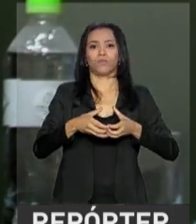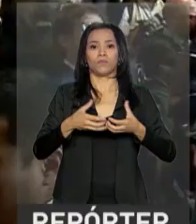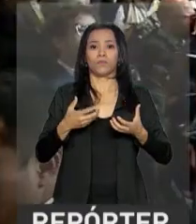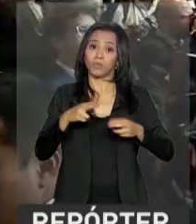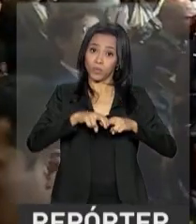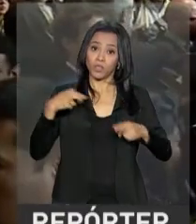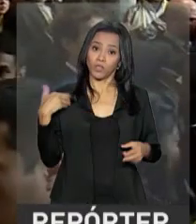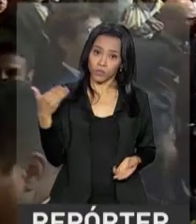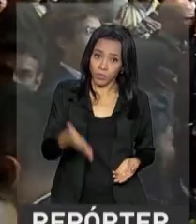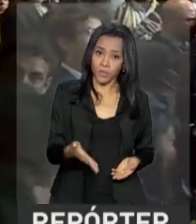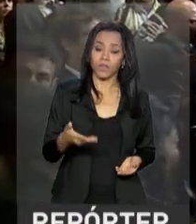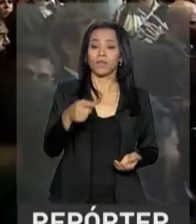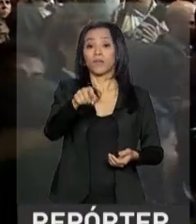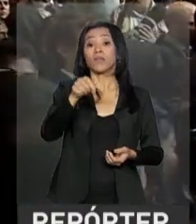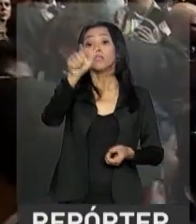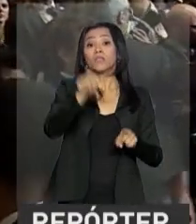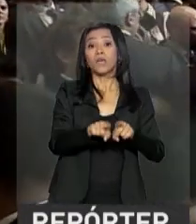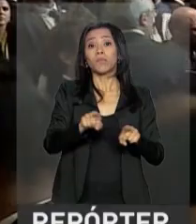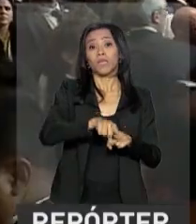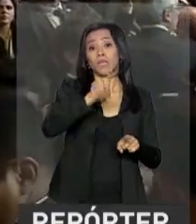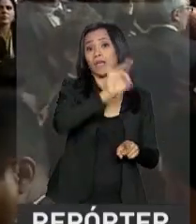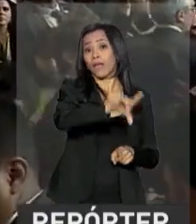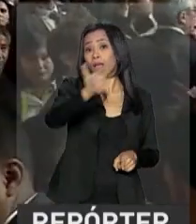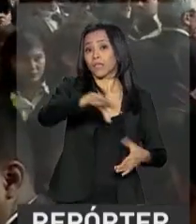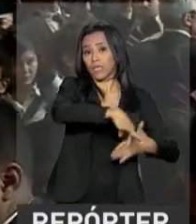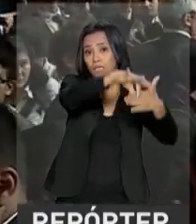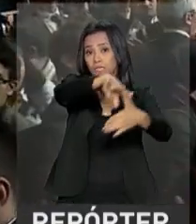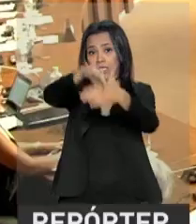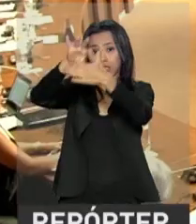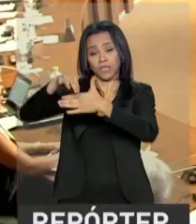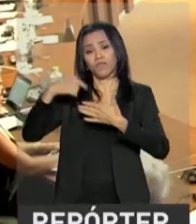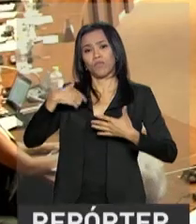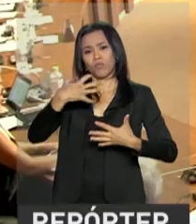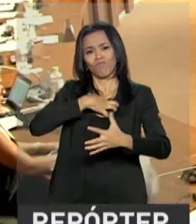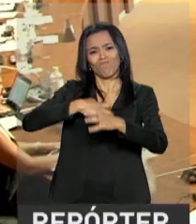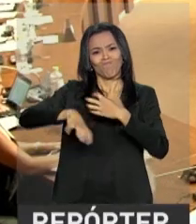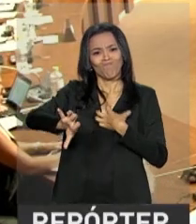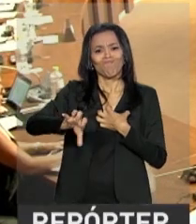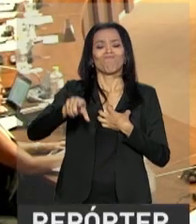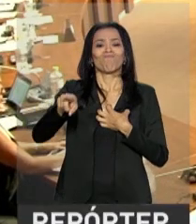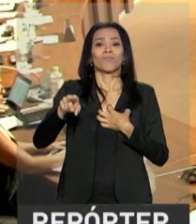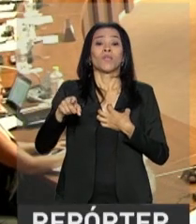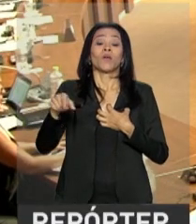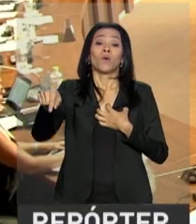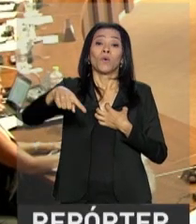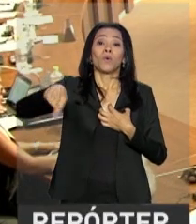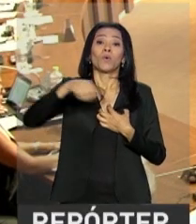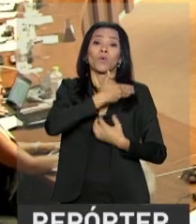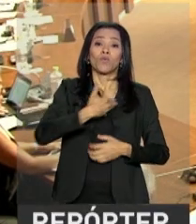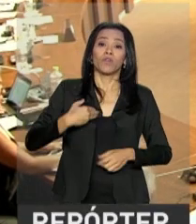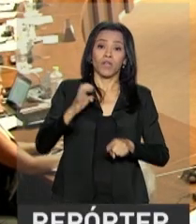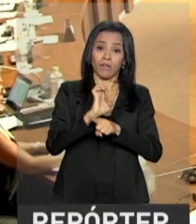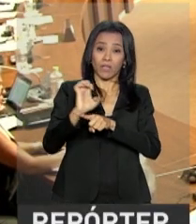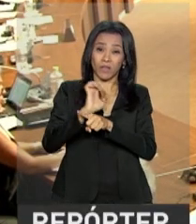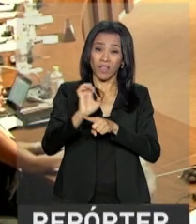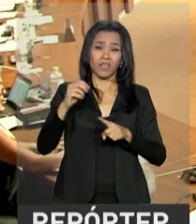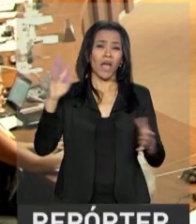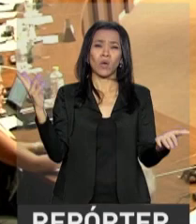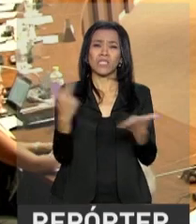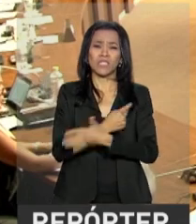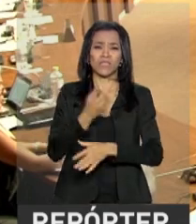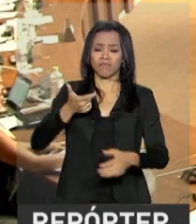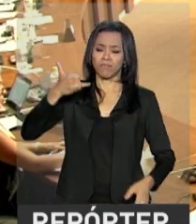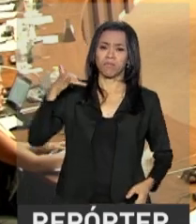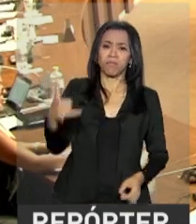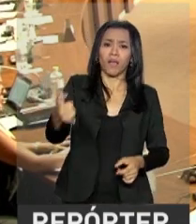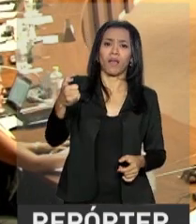aqui. Os líderes também foram solidários ao governo equatoriano. Eles citaram o assassinato de jornalistas do país